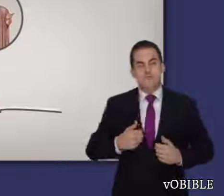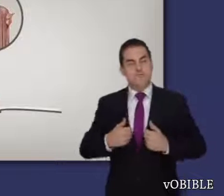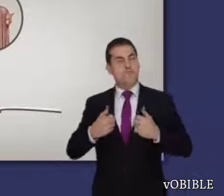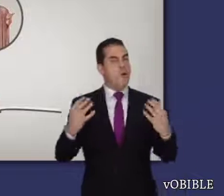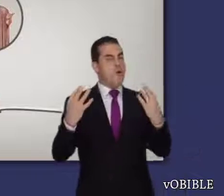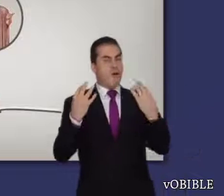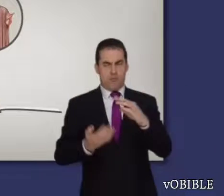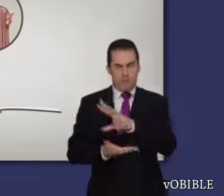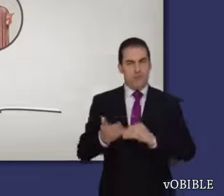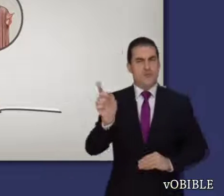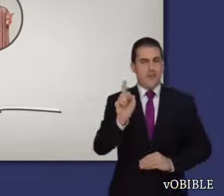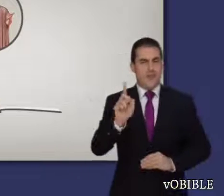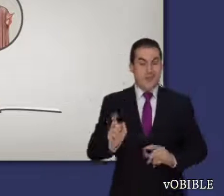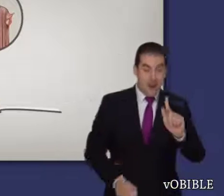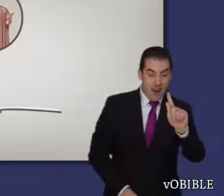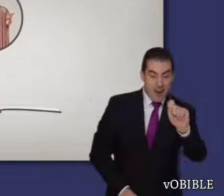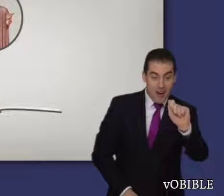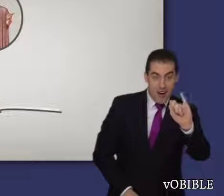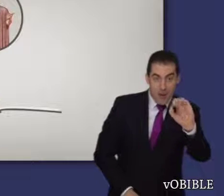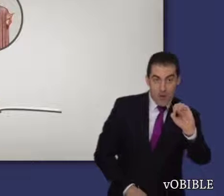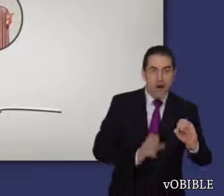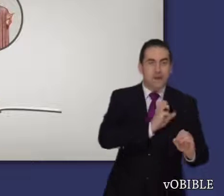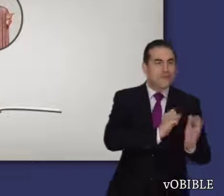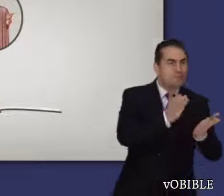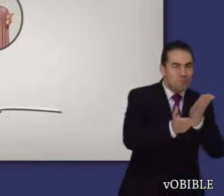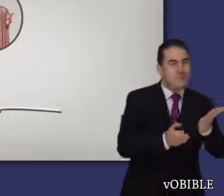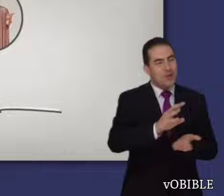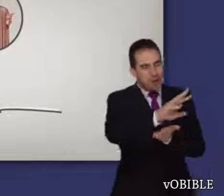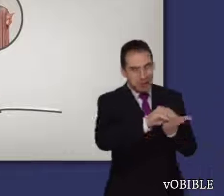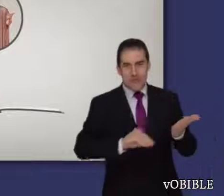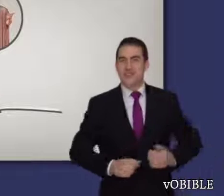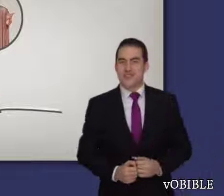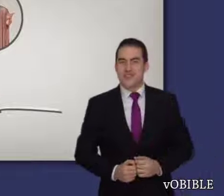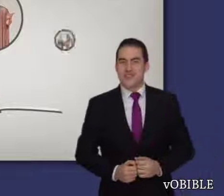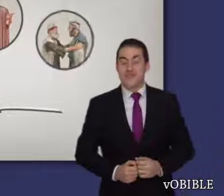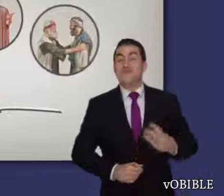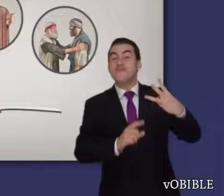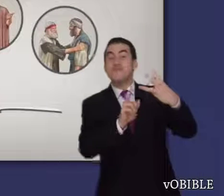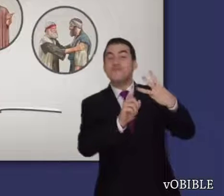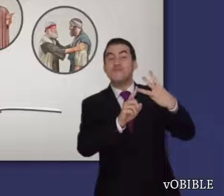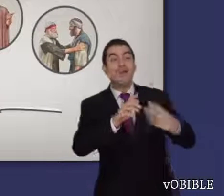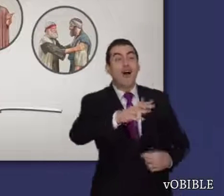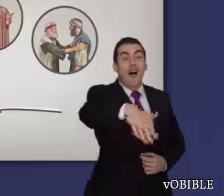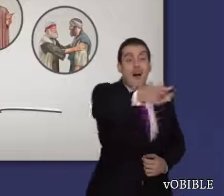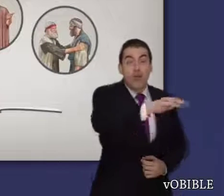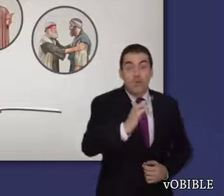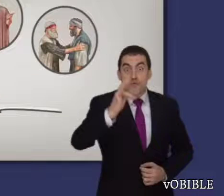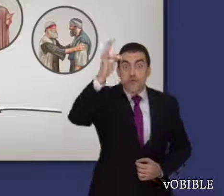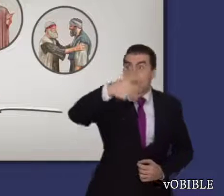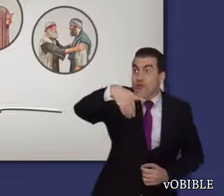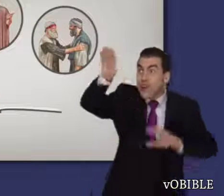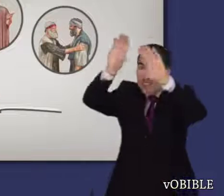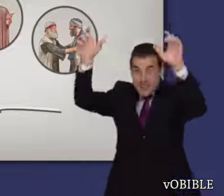a diferença entre a atitude orgulhosa de Diótrefes e a atitude amorosa de Gaio. E veja o quanto o apóstolo